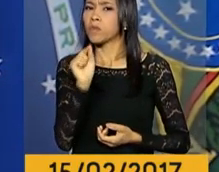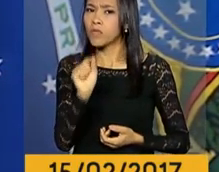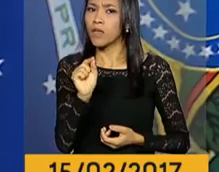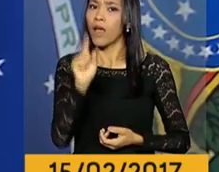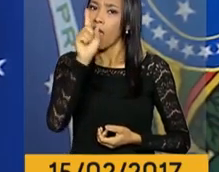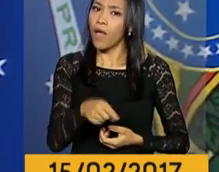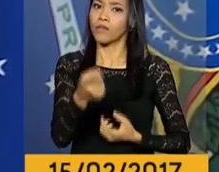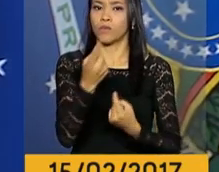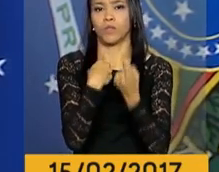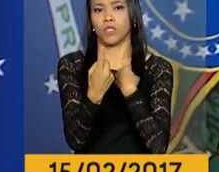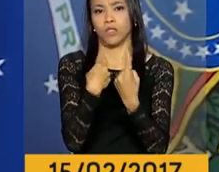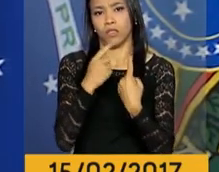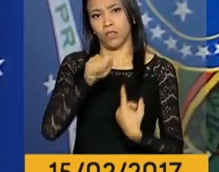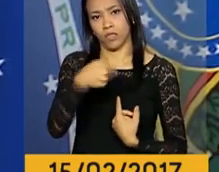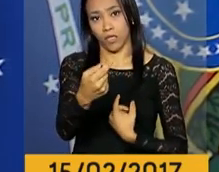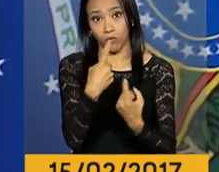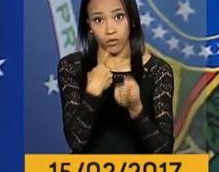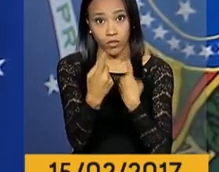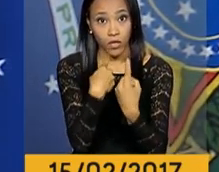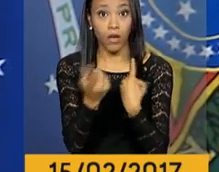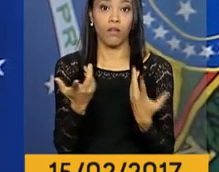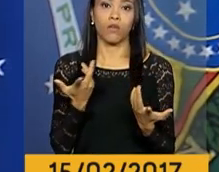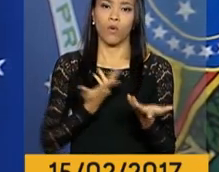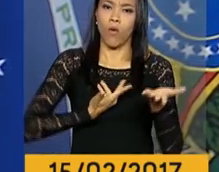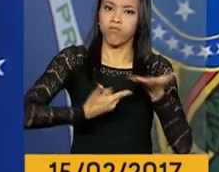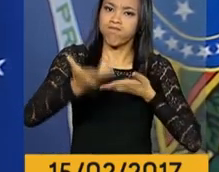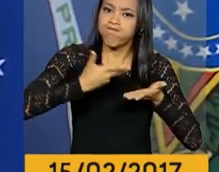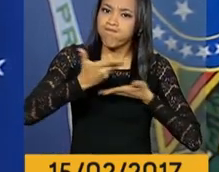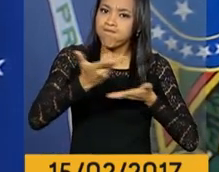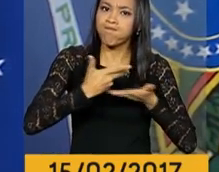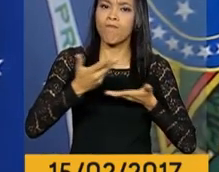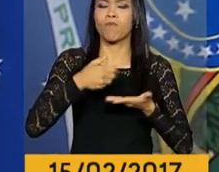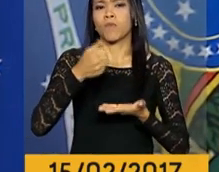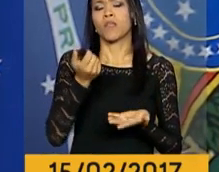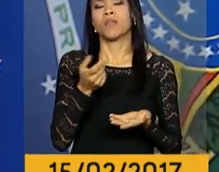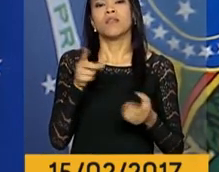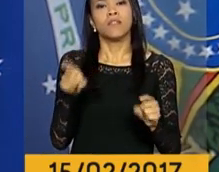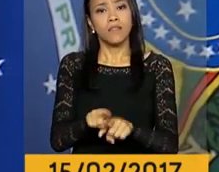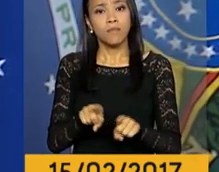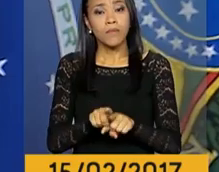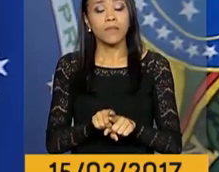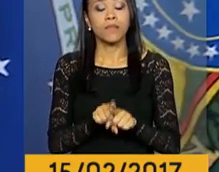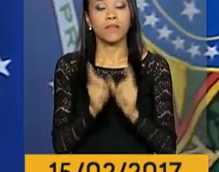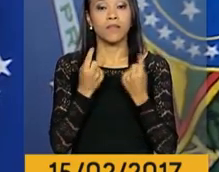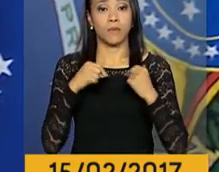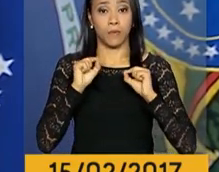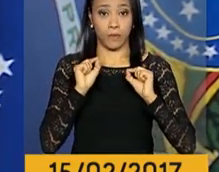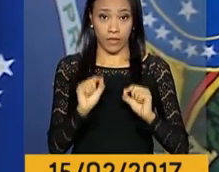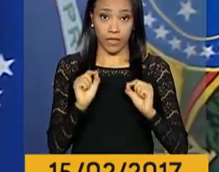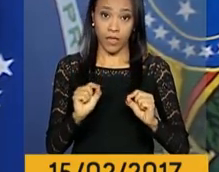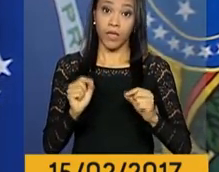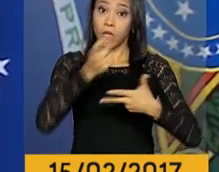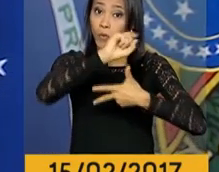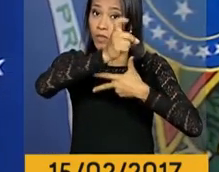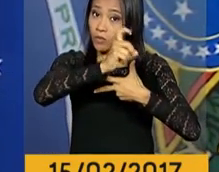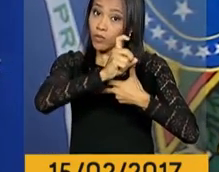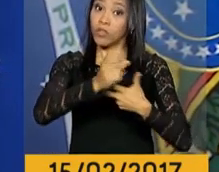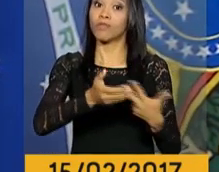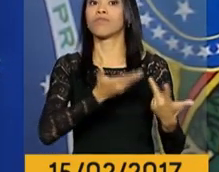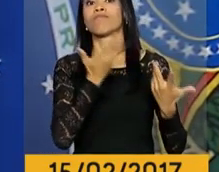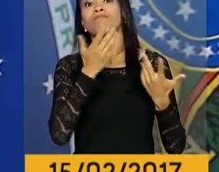hipótese do diálogo. Nós restabelecemos um diálogo em todo o país e necessariamente o executivo dialoga em primeiro